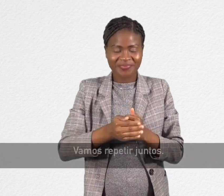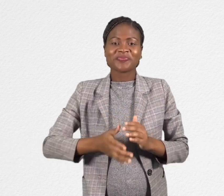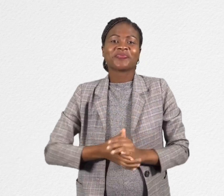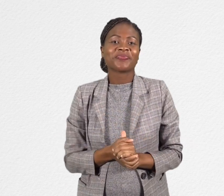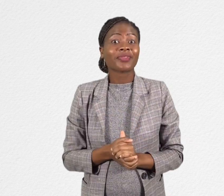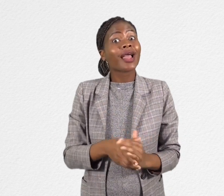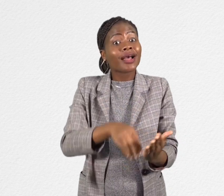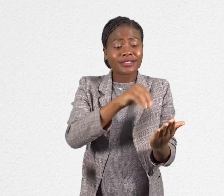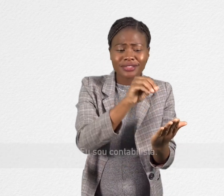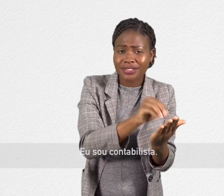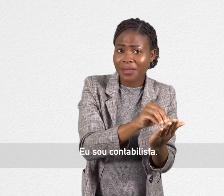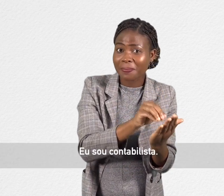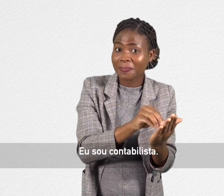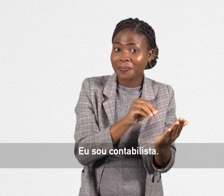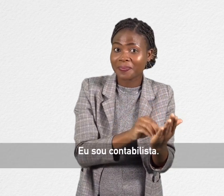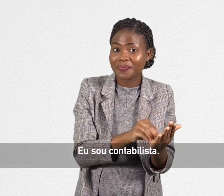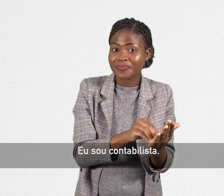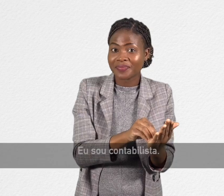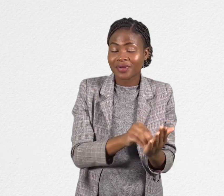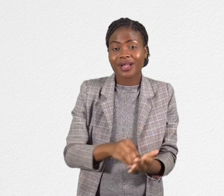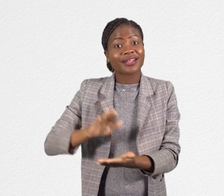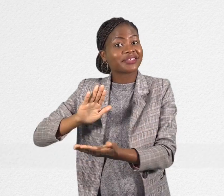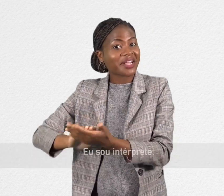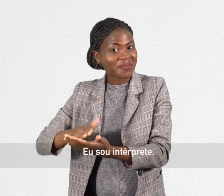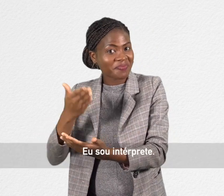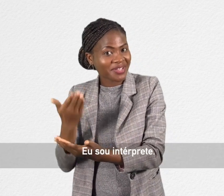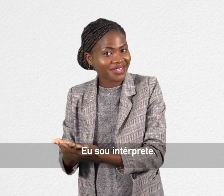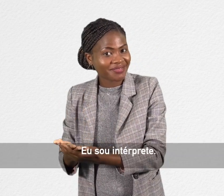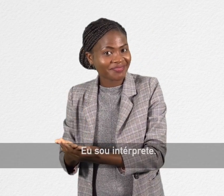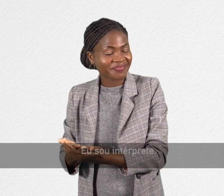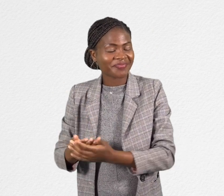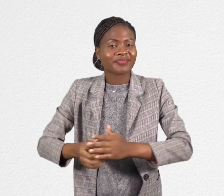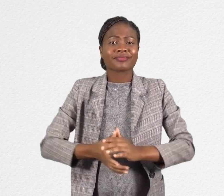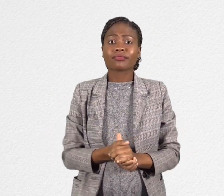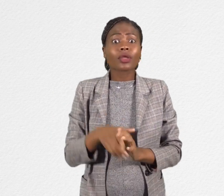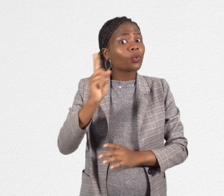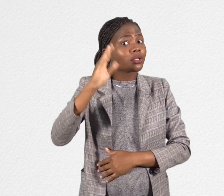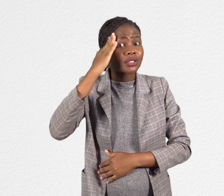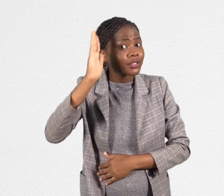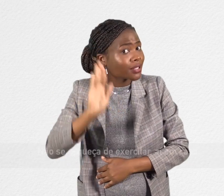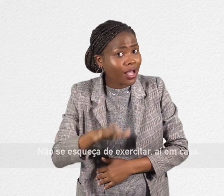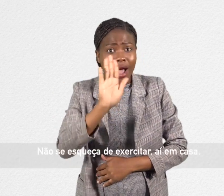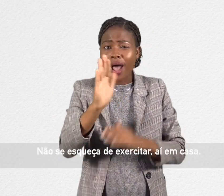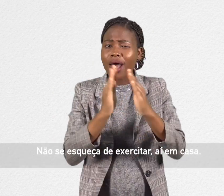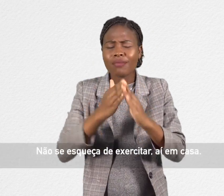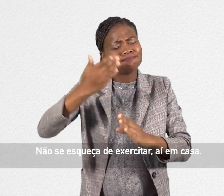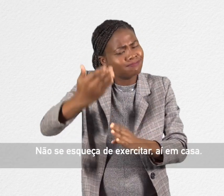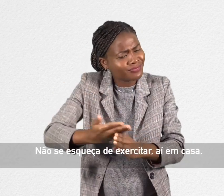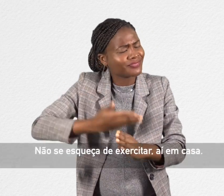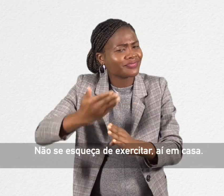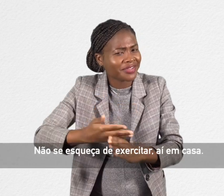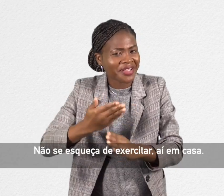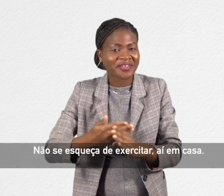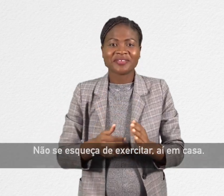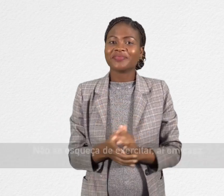juntos. Eu sou o contabilista, eu sou o intérprete. Não se esqueça de